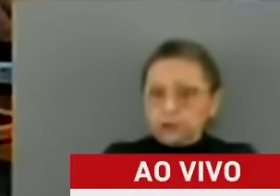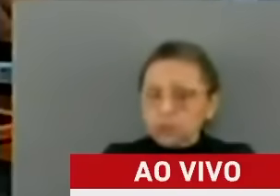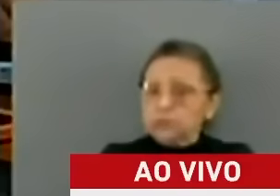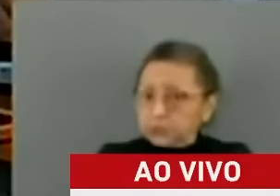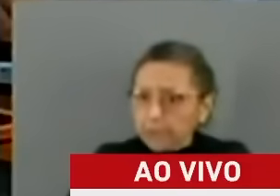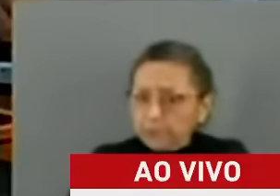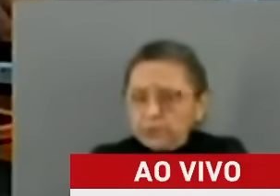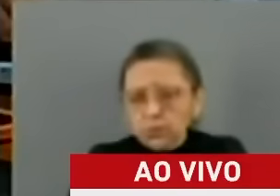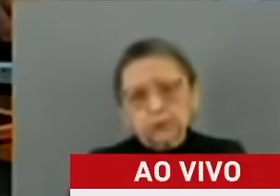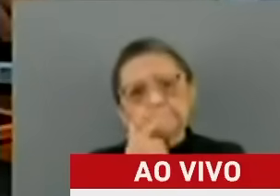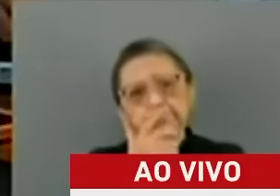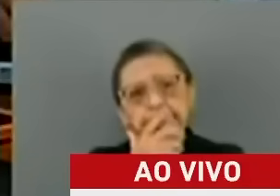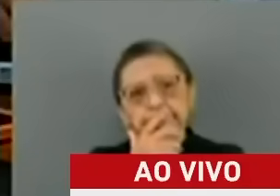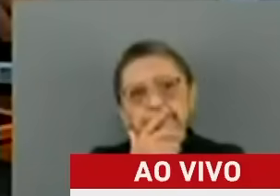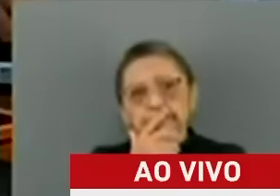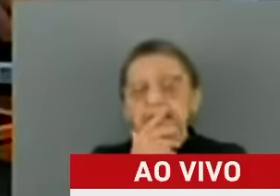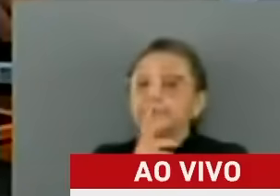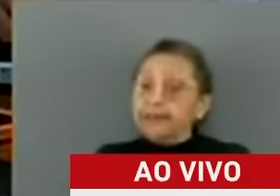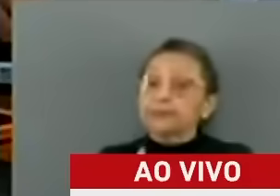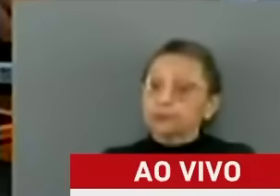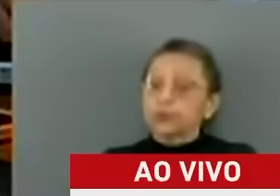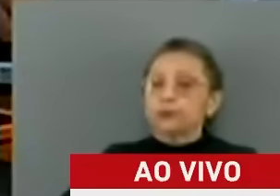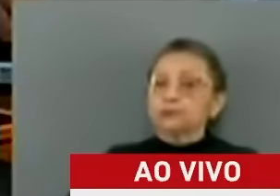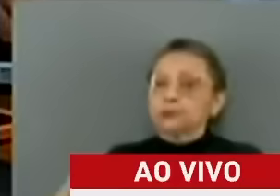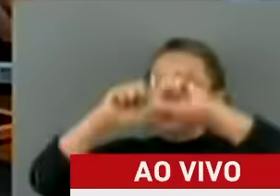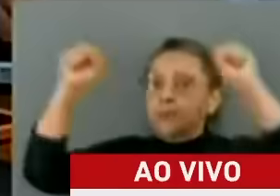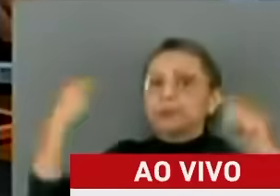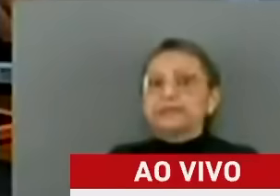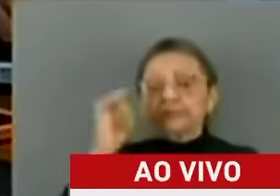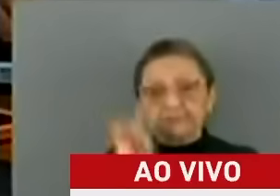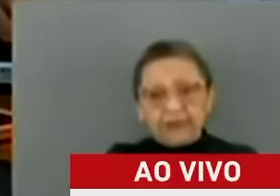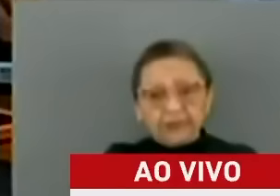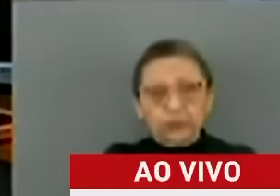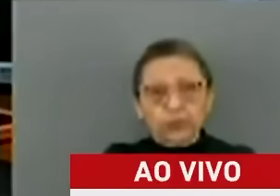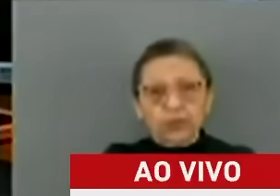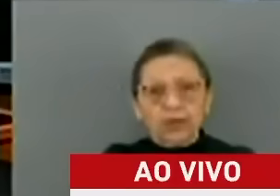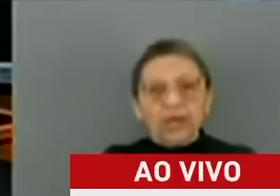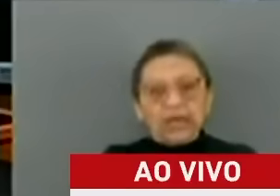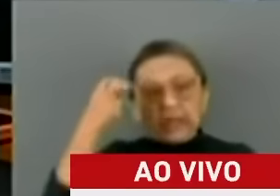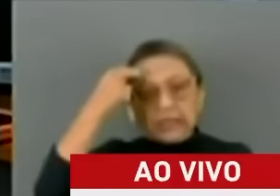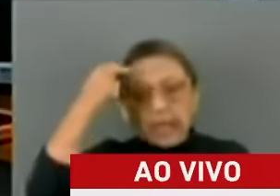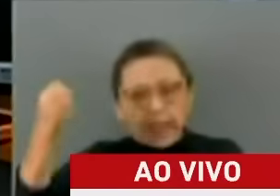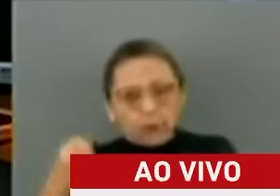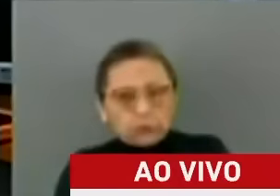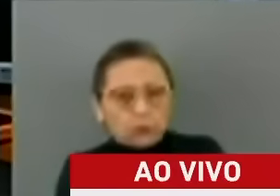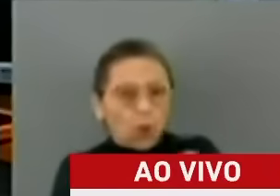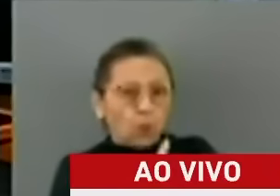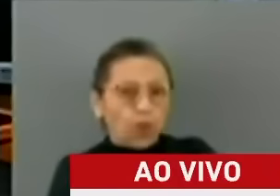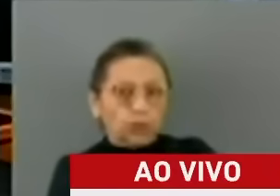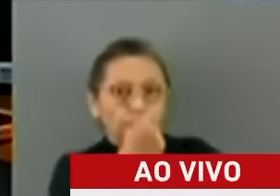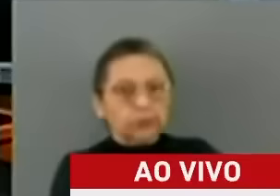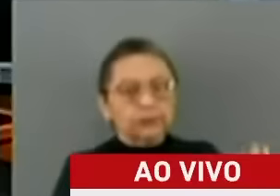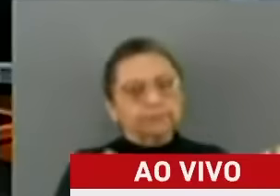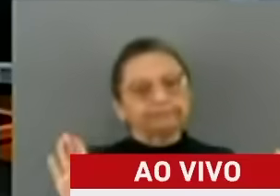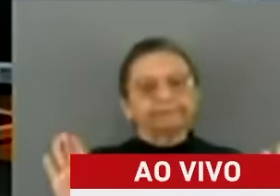hoje, seja que vai ser no Supremo Tribunal Federal. Porque se for inteligência emocional que nós vimos aqui enquanto político, eu tenho